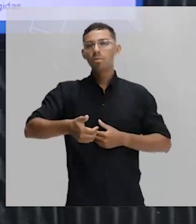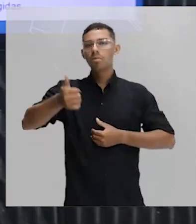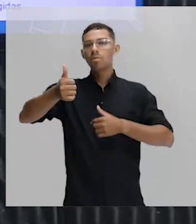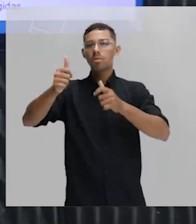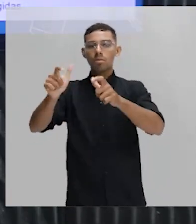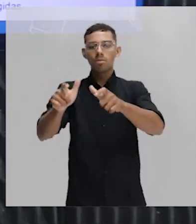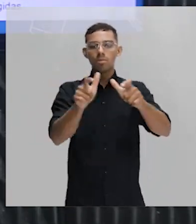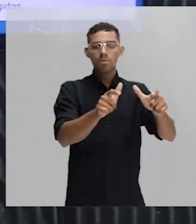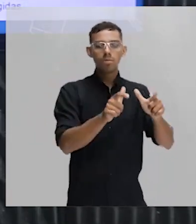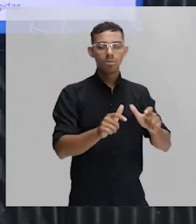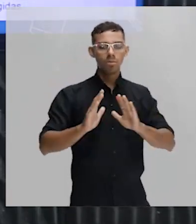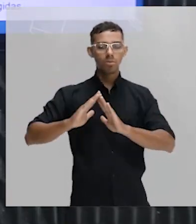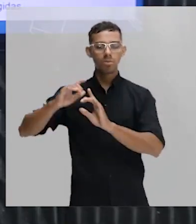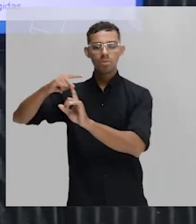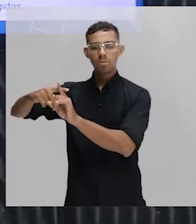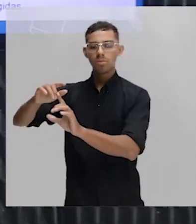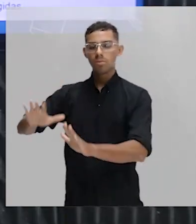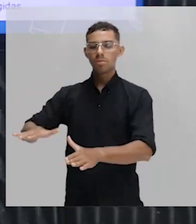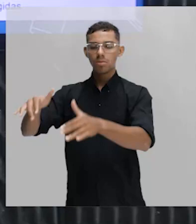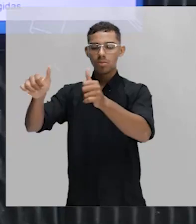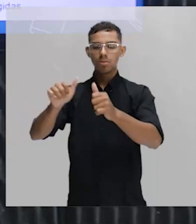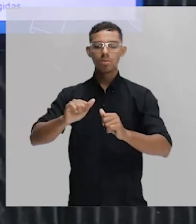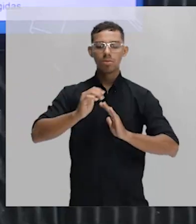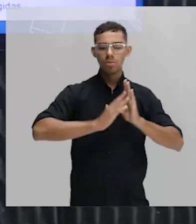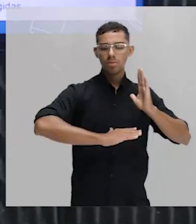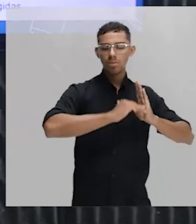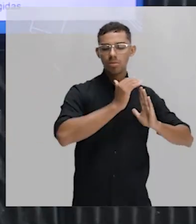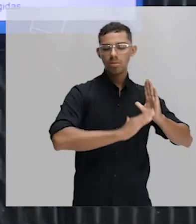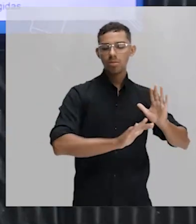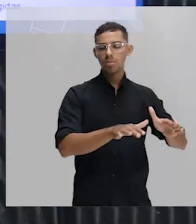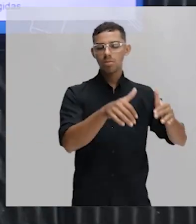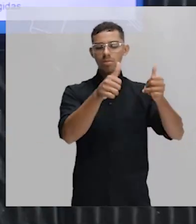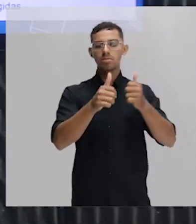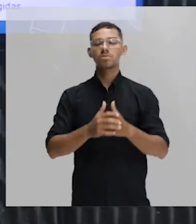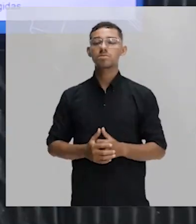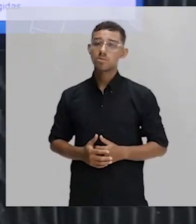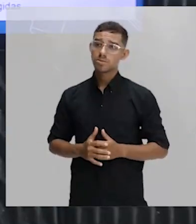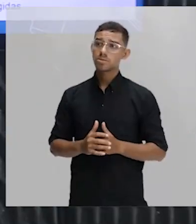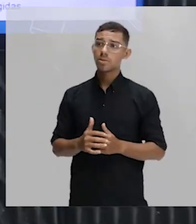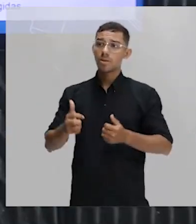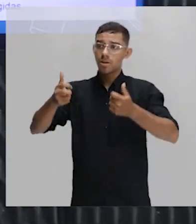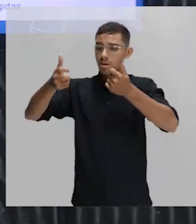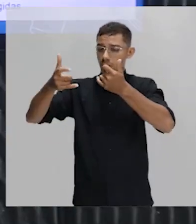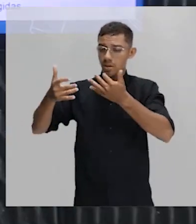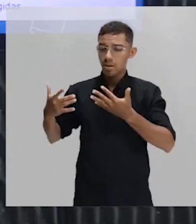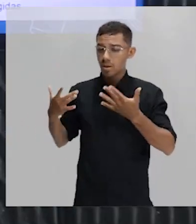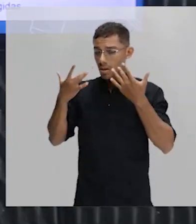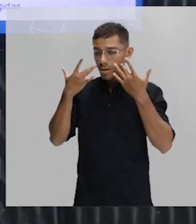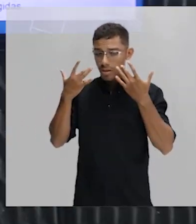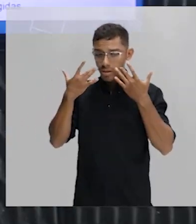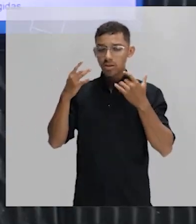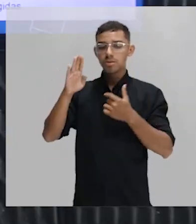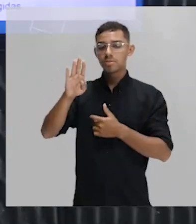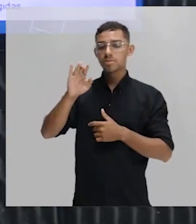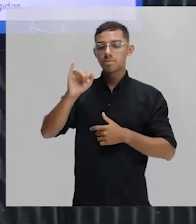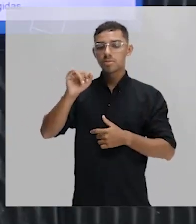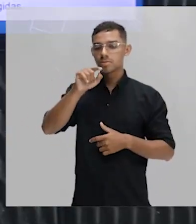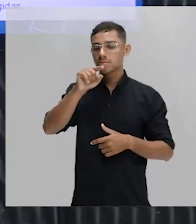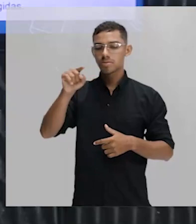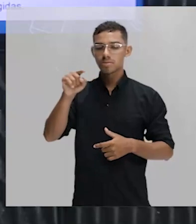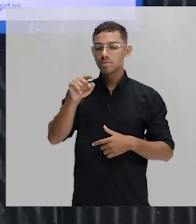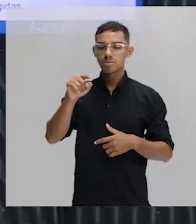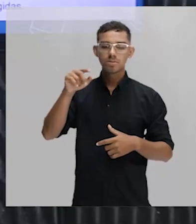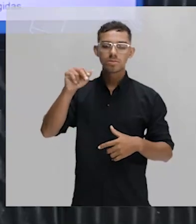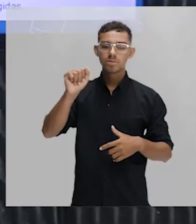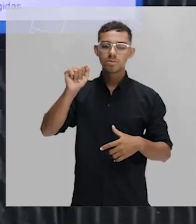as melhores igrejas, as melhores pinturas, as melhores tudo. Então, na hora que você fala de arte bizantina, ele se utiliza disso